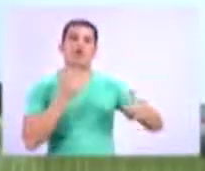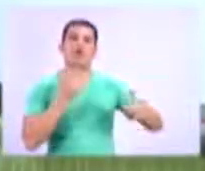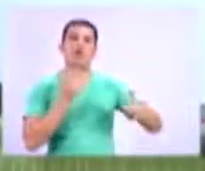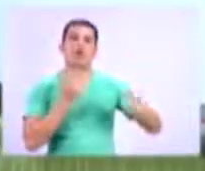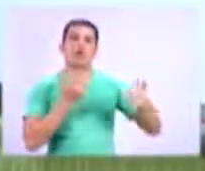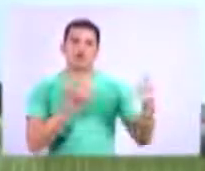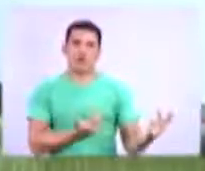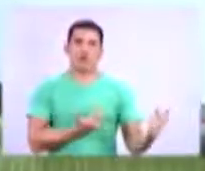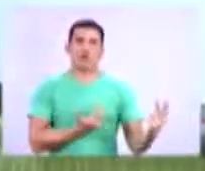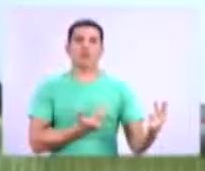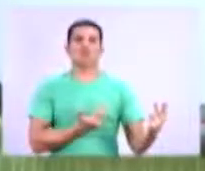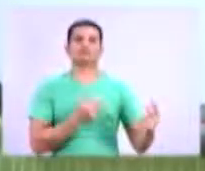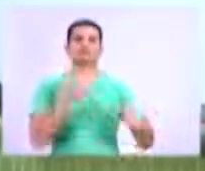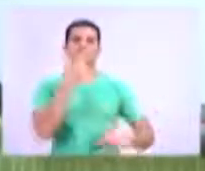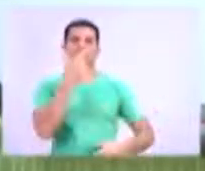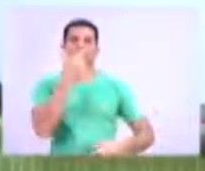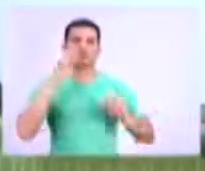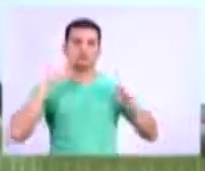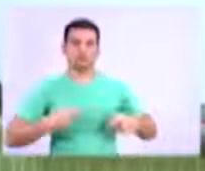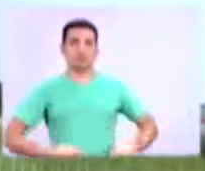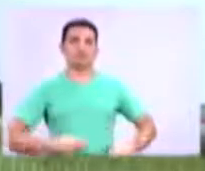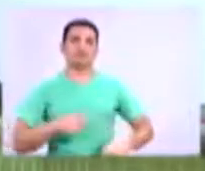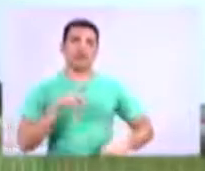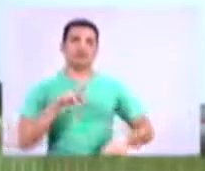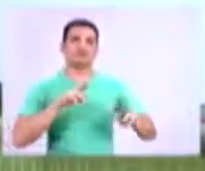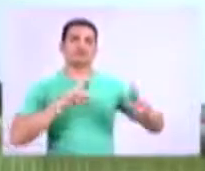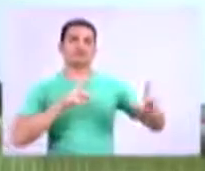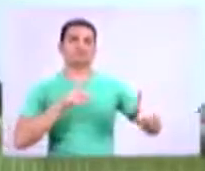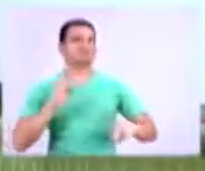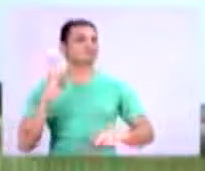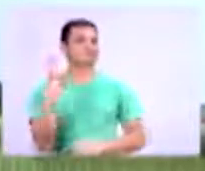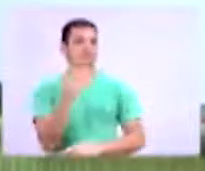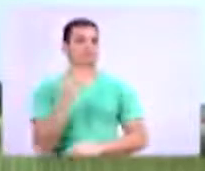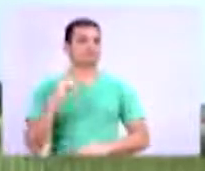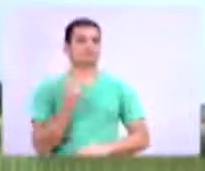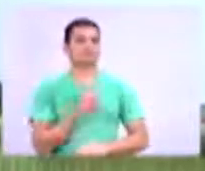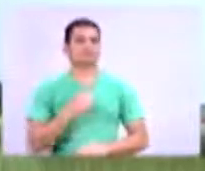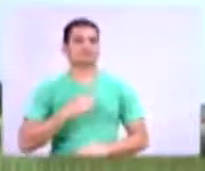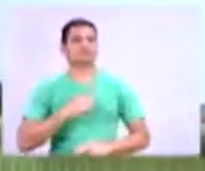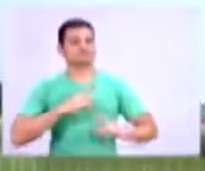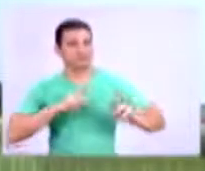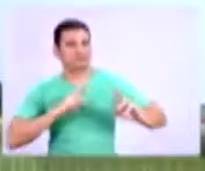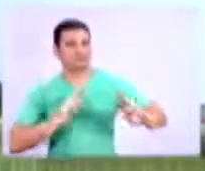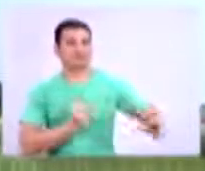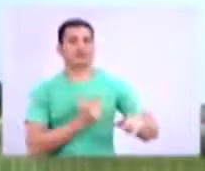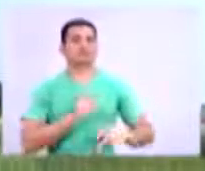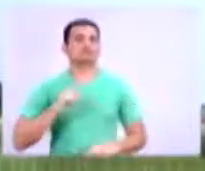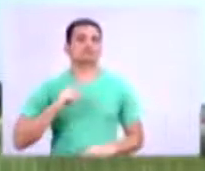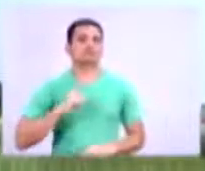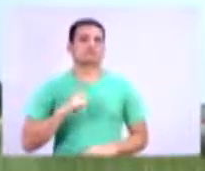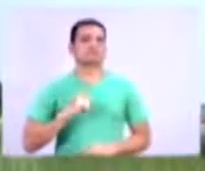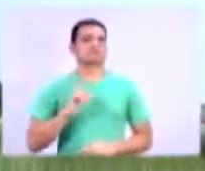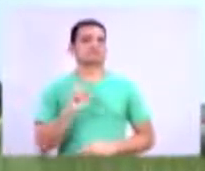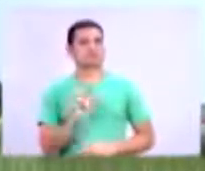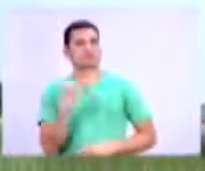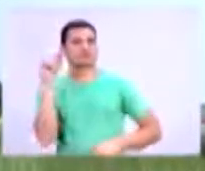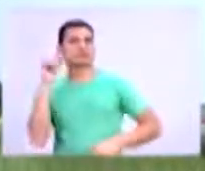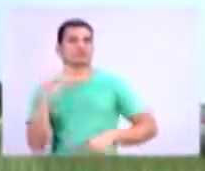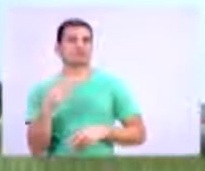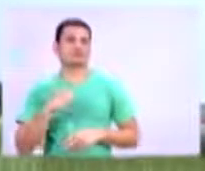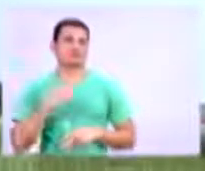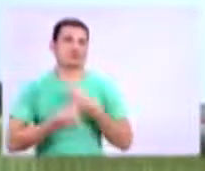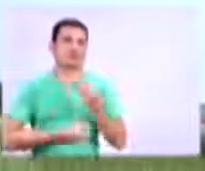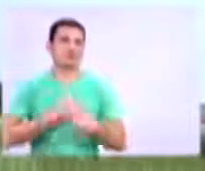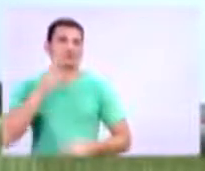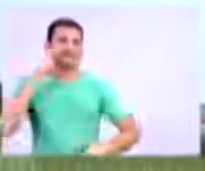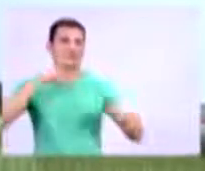diferença. Todos nós somos diferentes, todos nós temos as nossas escolhas, todos nós temos a nossa maneira de ver o mundo e de